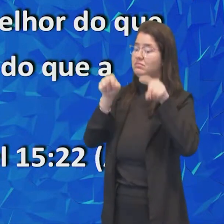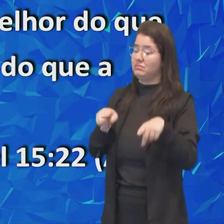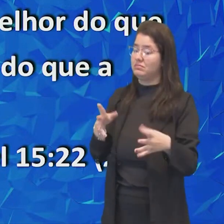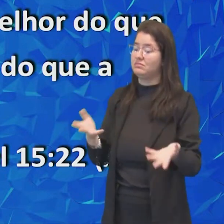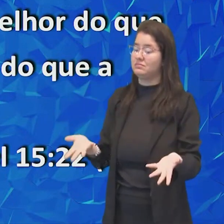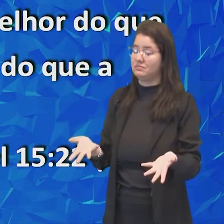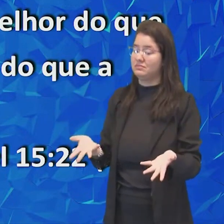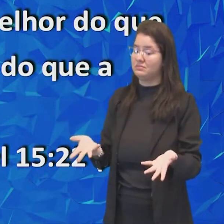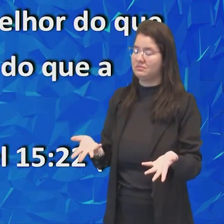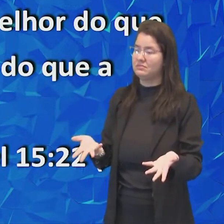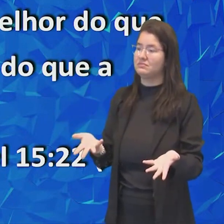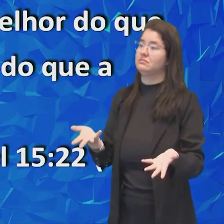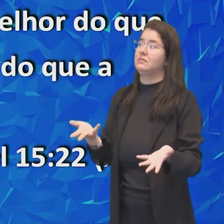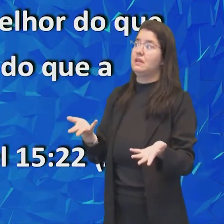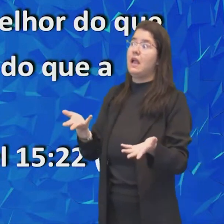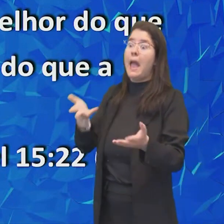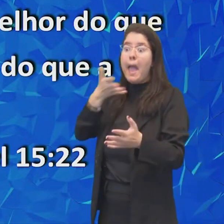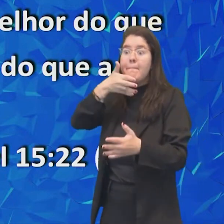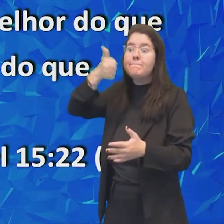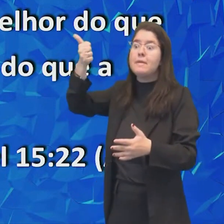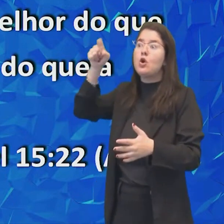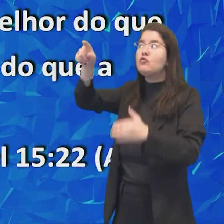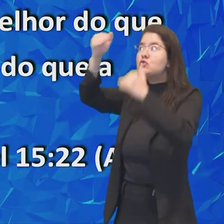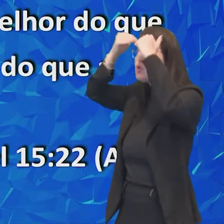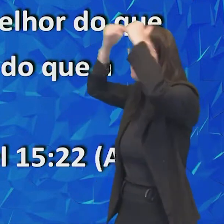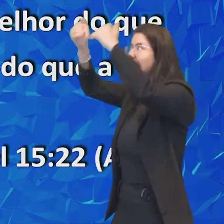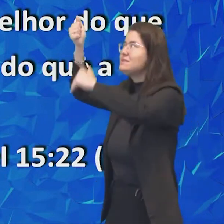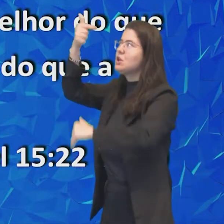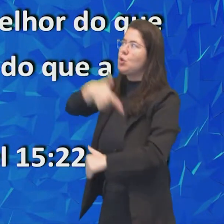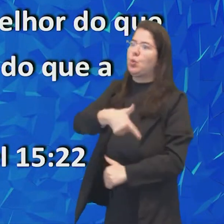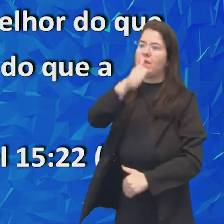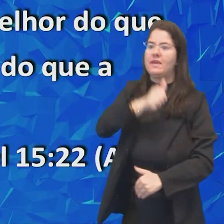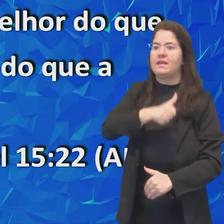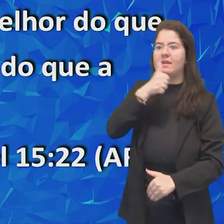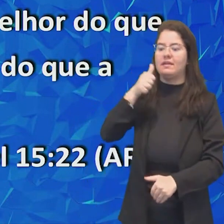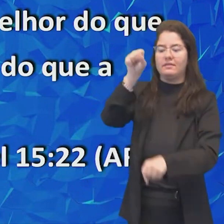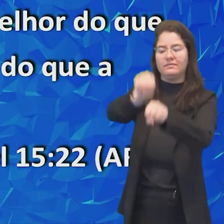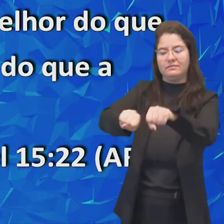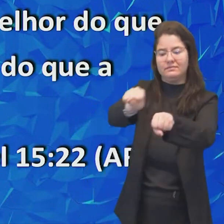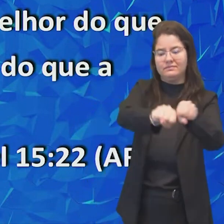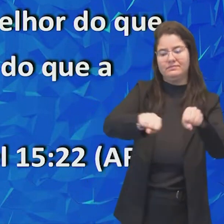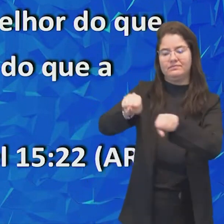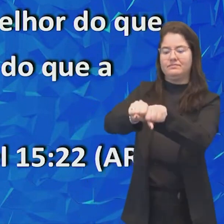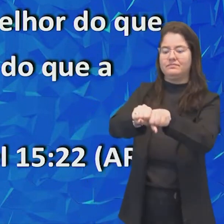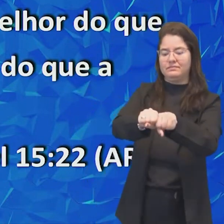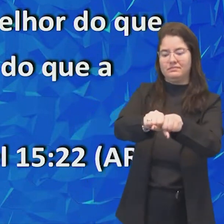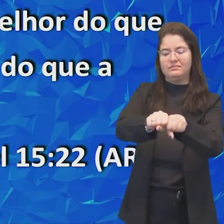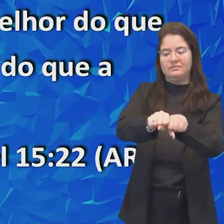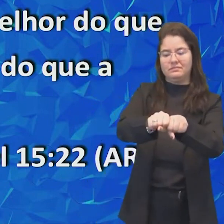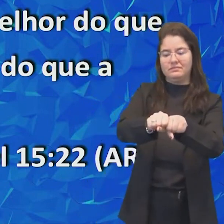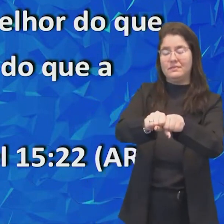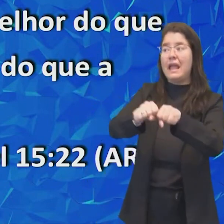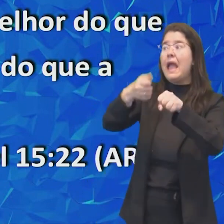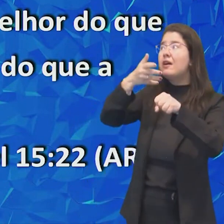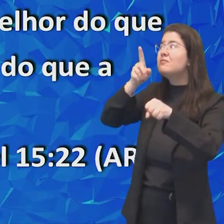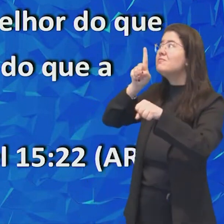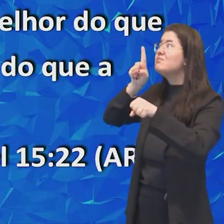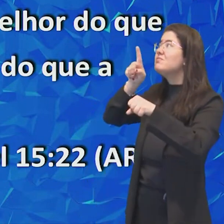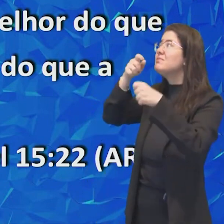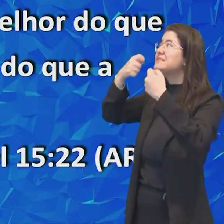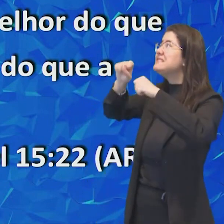Eis que o obedecer é melhor do que o sacrificar, e o atender melhor do que a gordura de